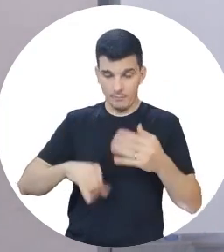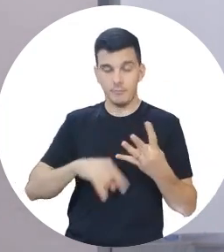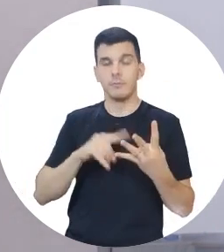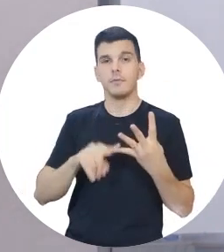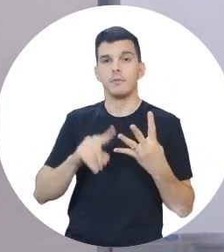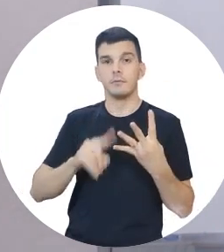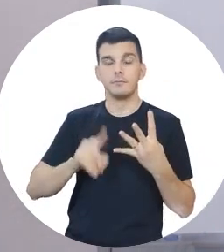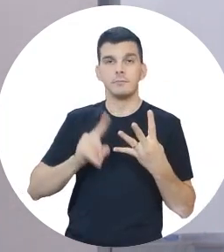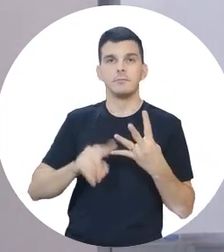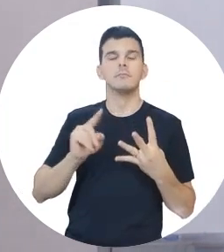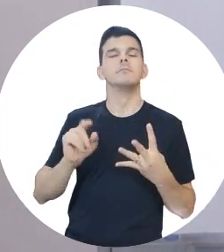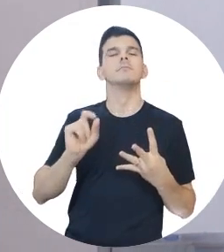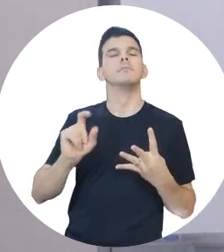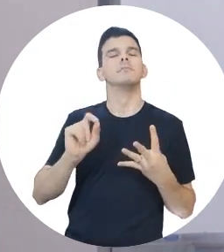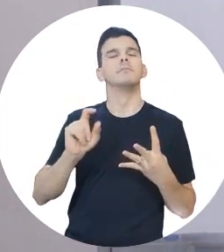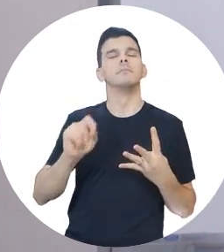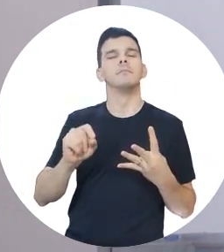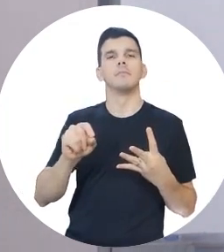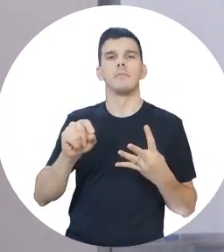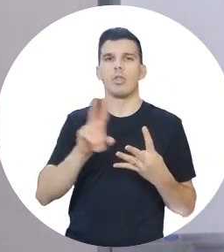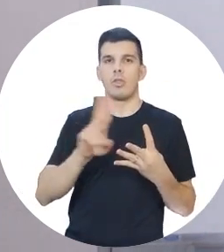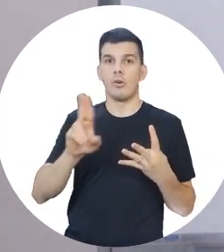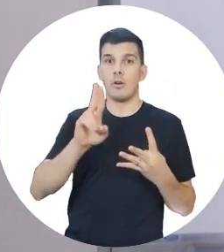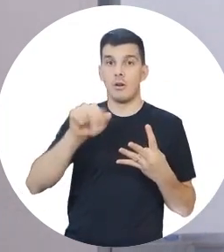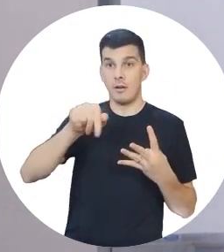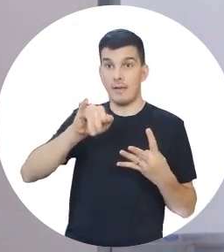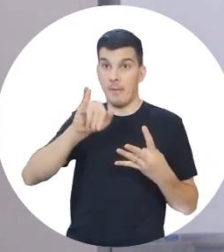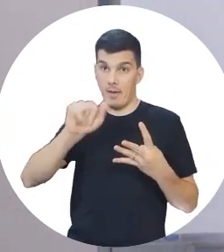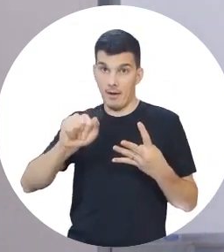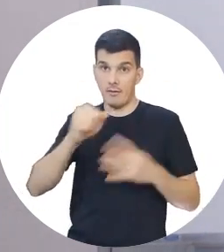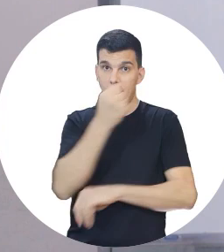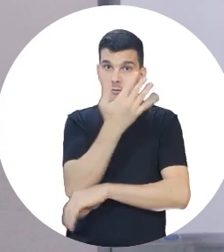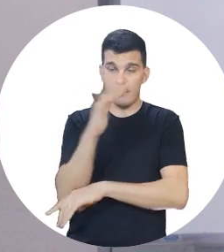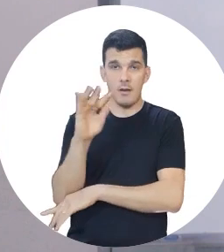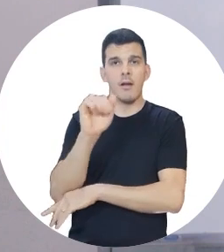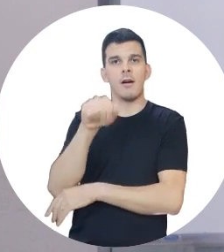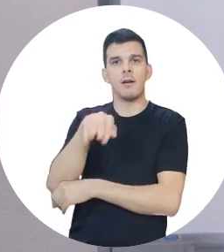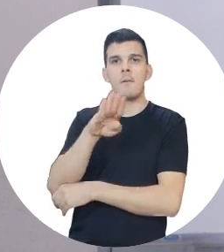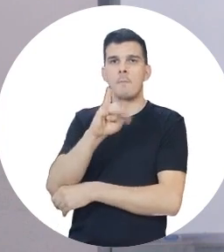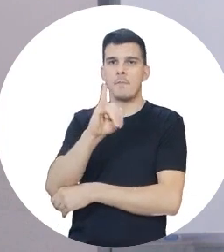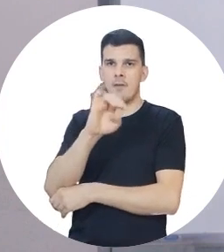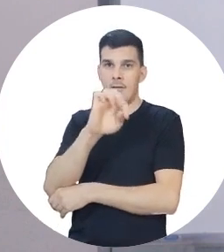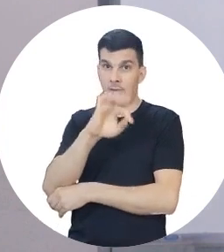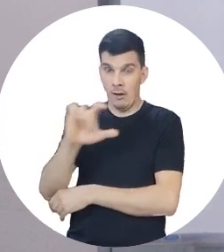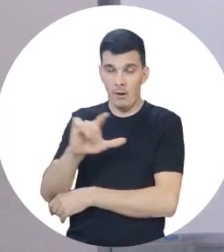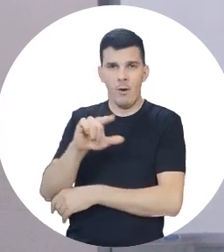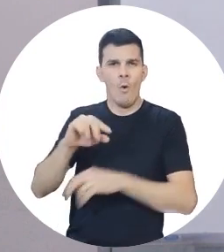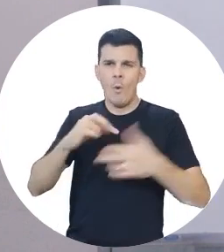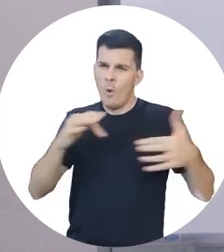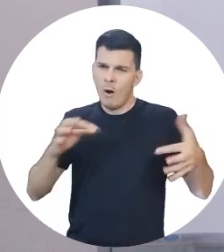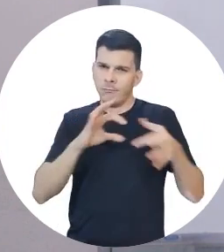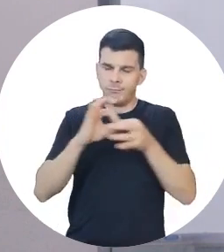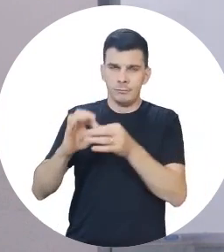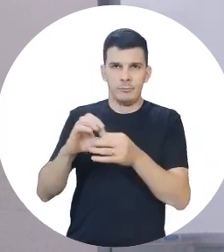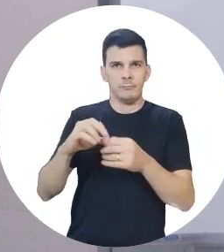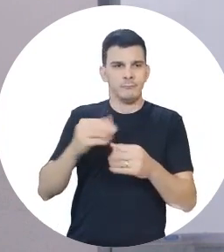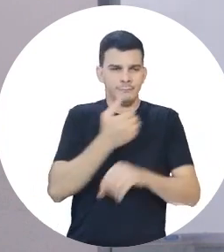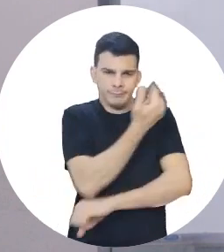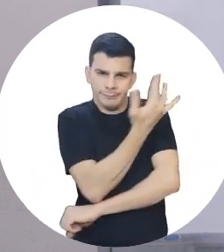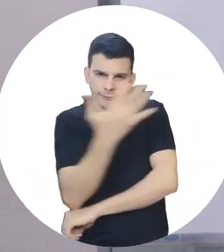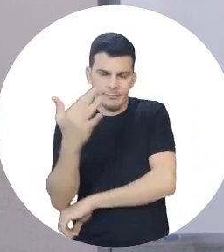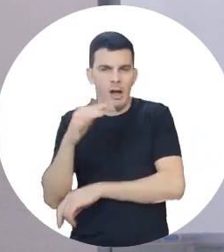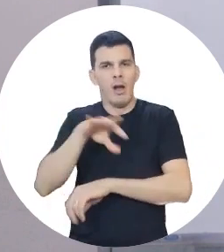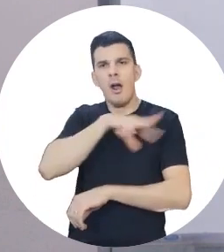reações químicas e acrescentando ainda mais o que a gente chama de química ambiental, uma química voltada à questão do